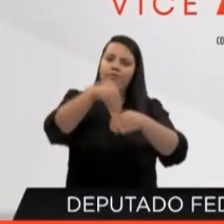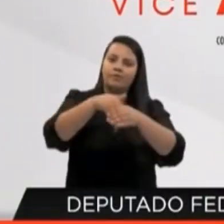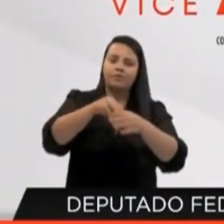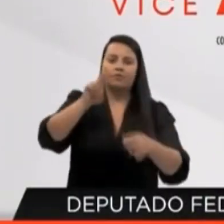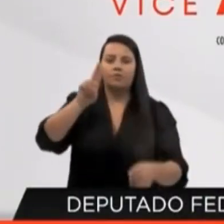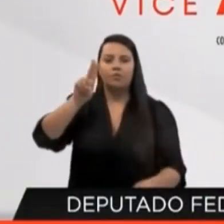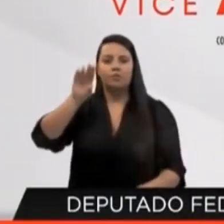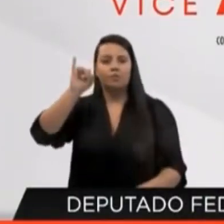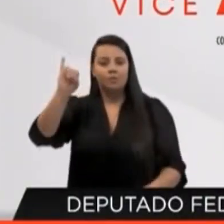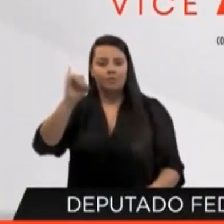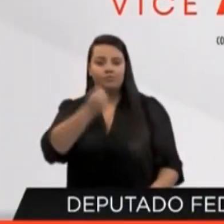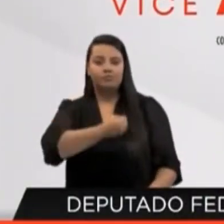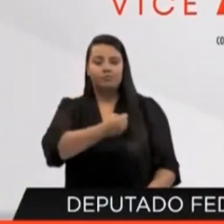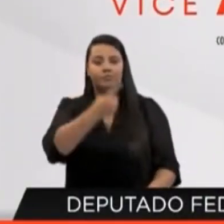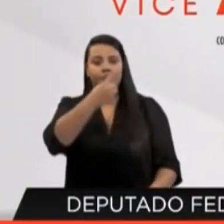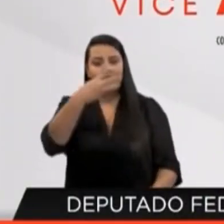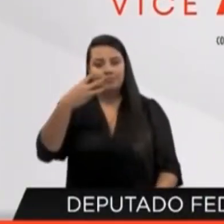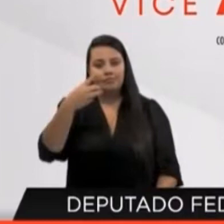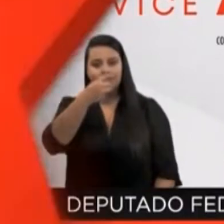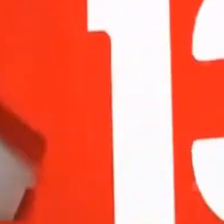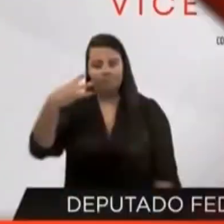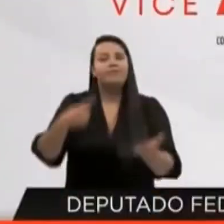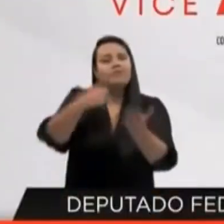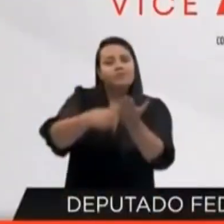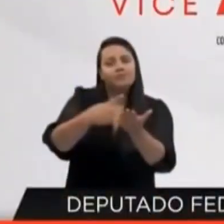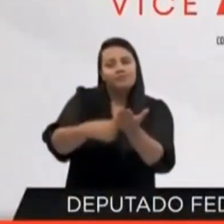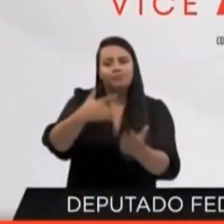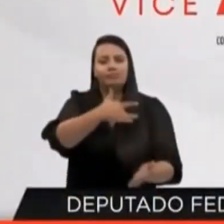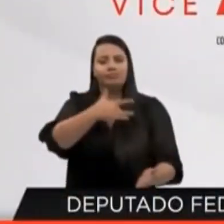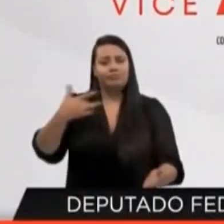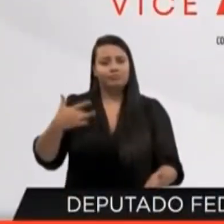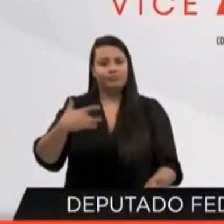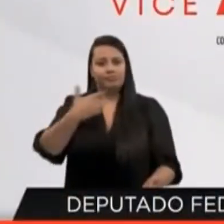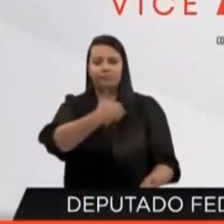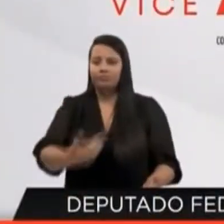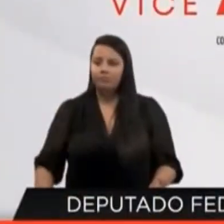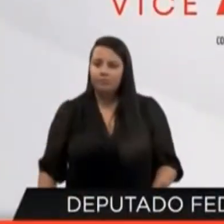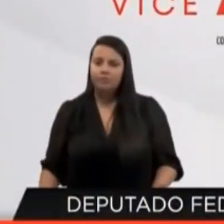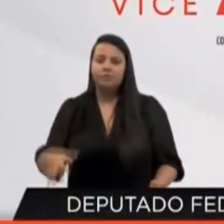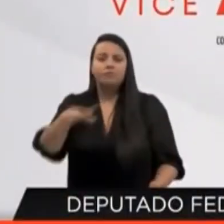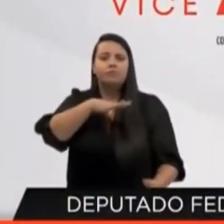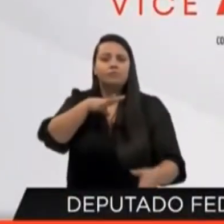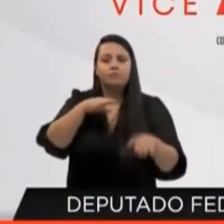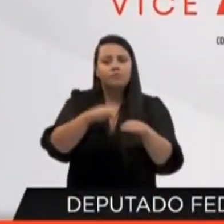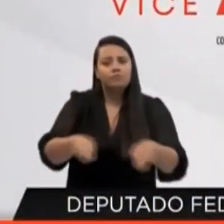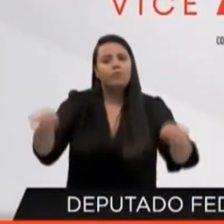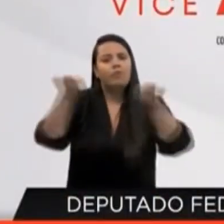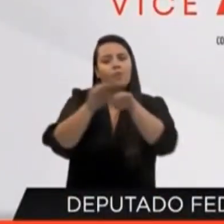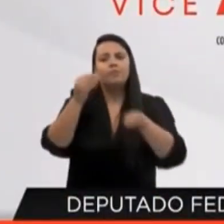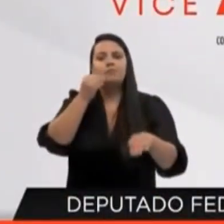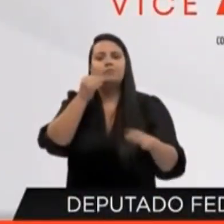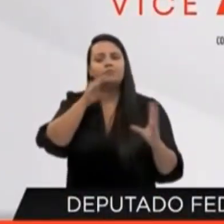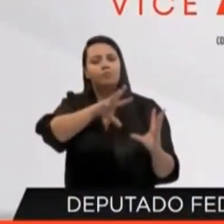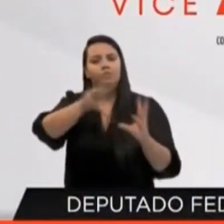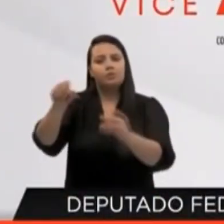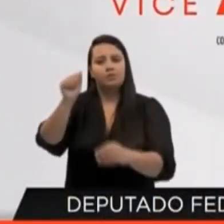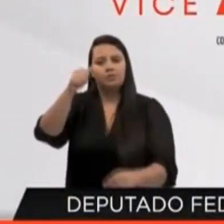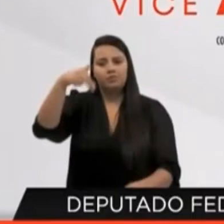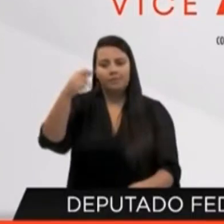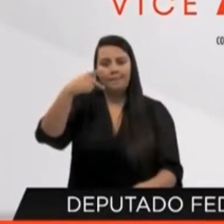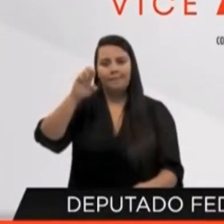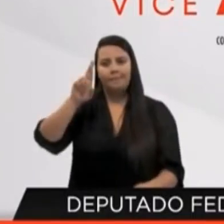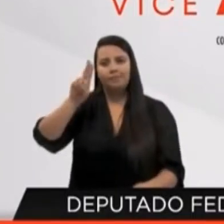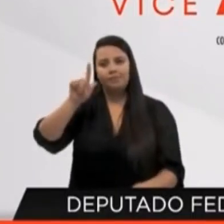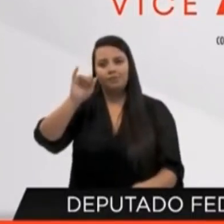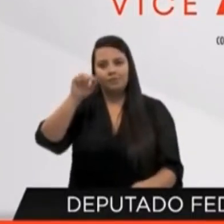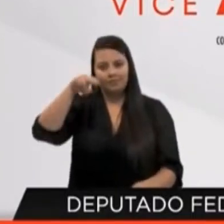política, vote Rui Falcão 1313. Compromisso com a saúde pública, os municípios e igualdade de oportunidades para todos